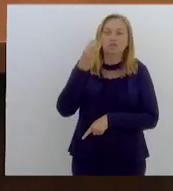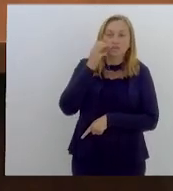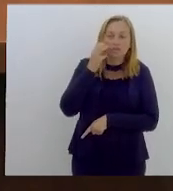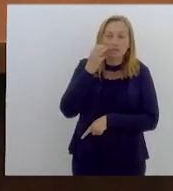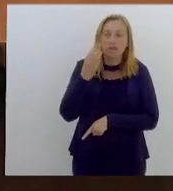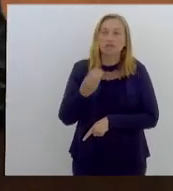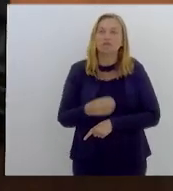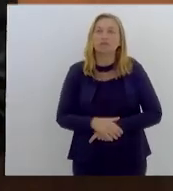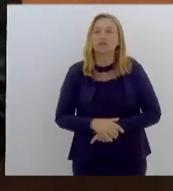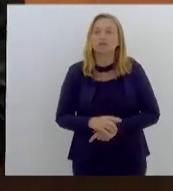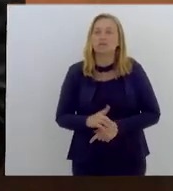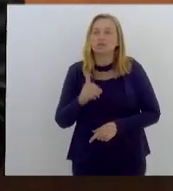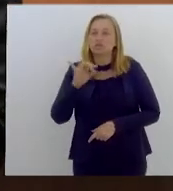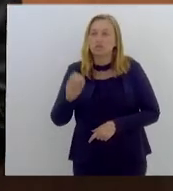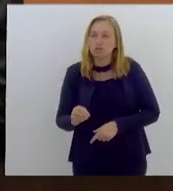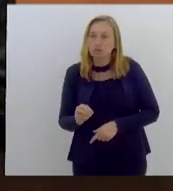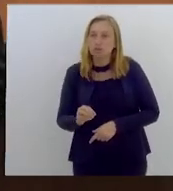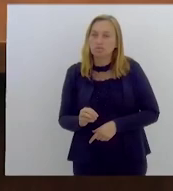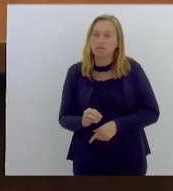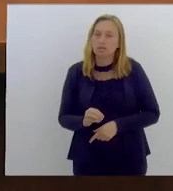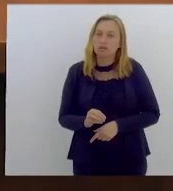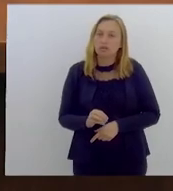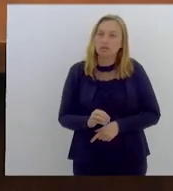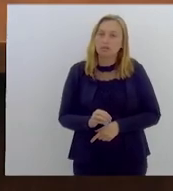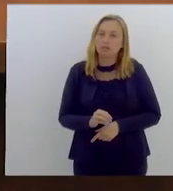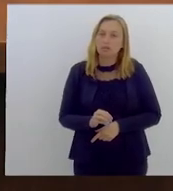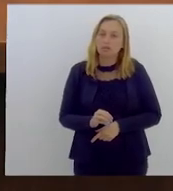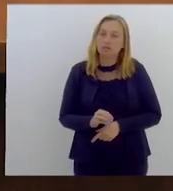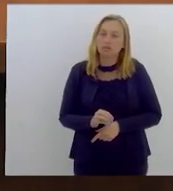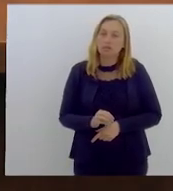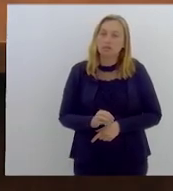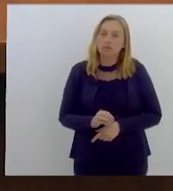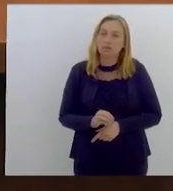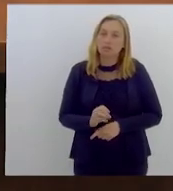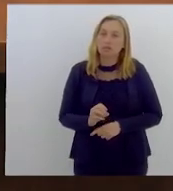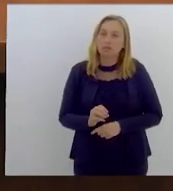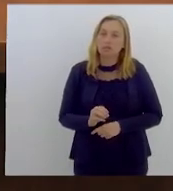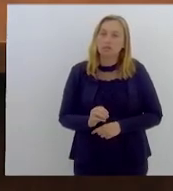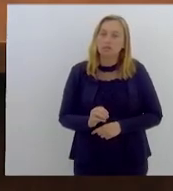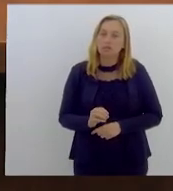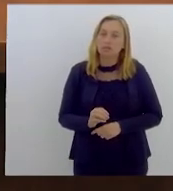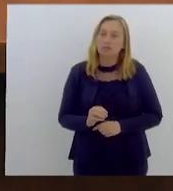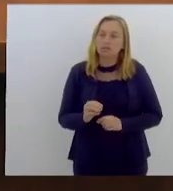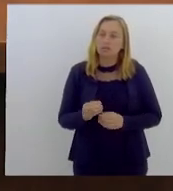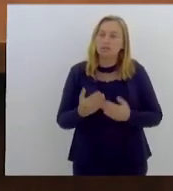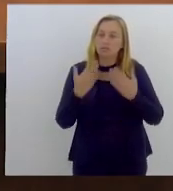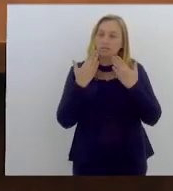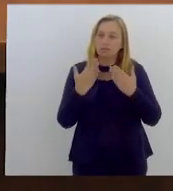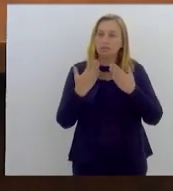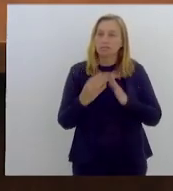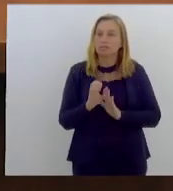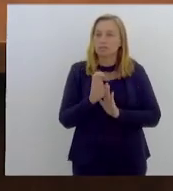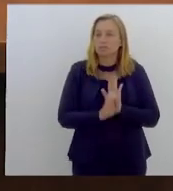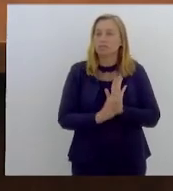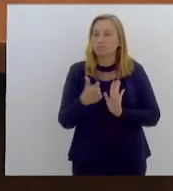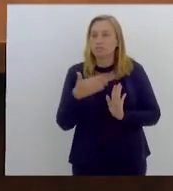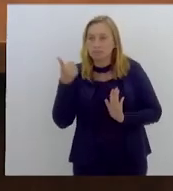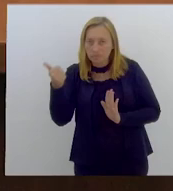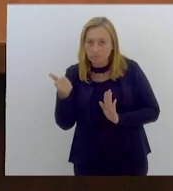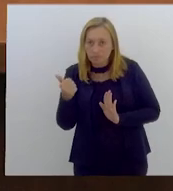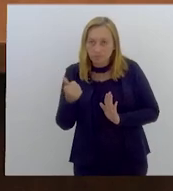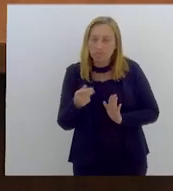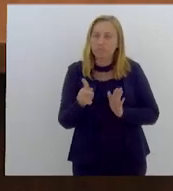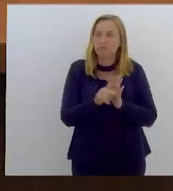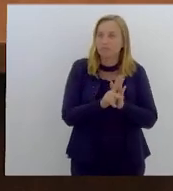Carneiro e Dionísio Lins, pela dedicada apresentação de emendas que melhoraram e muito